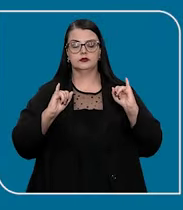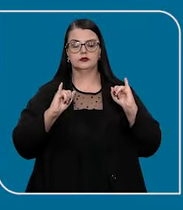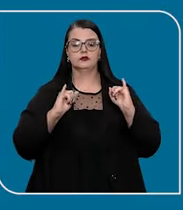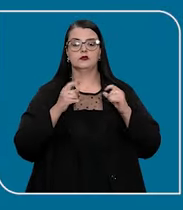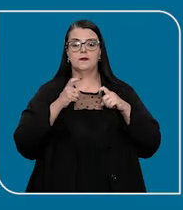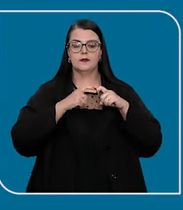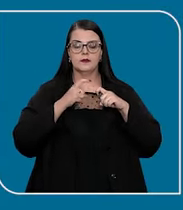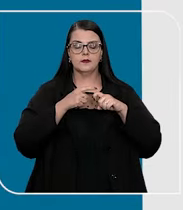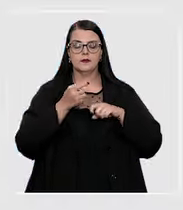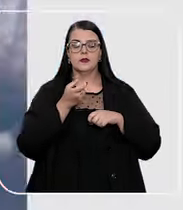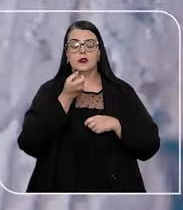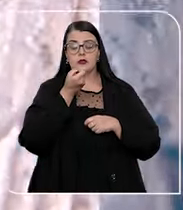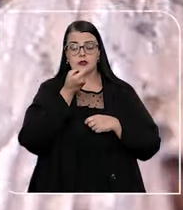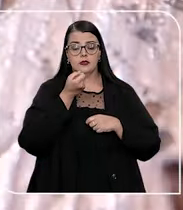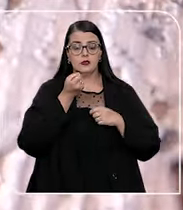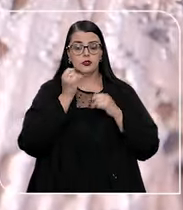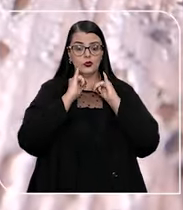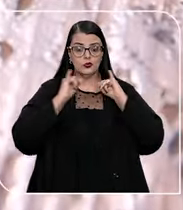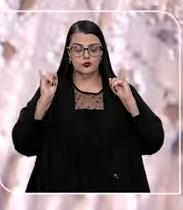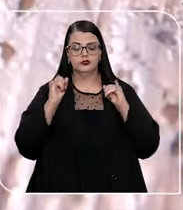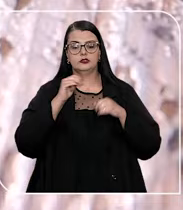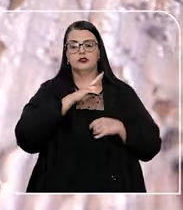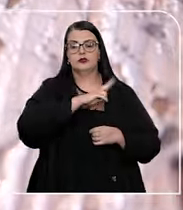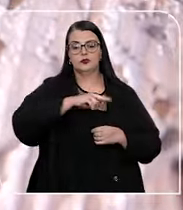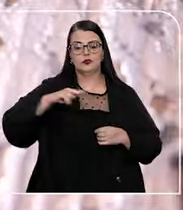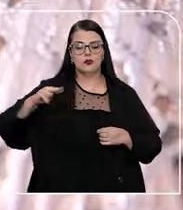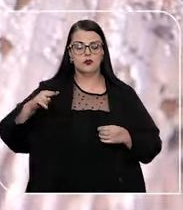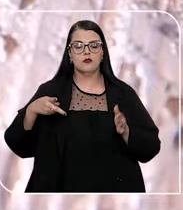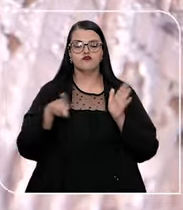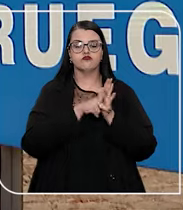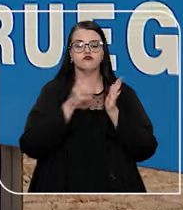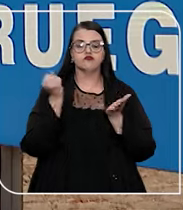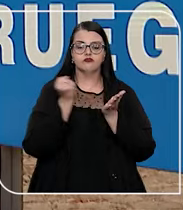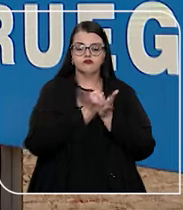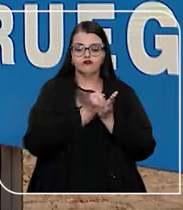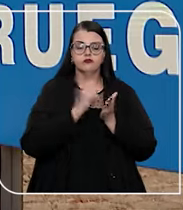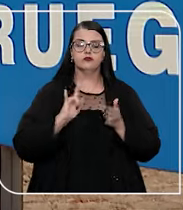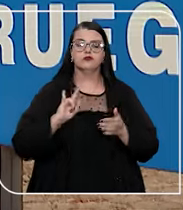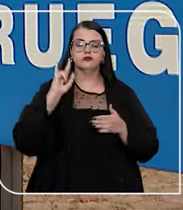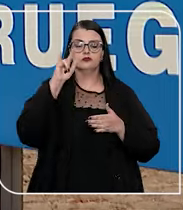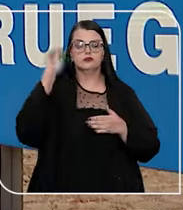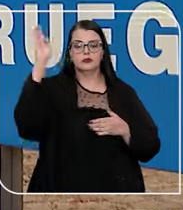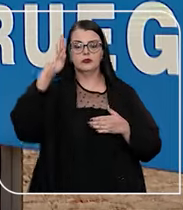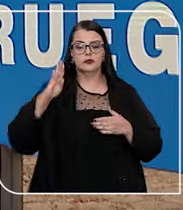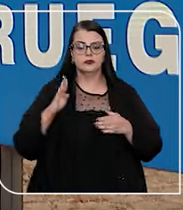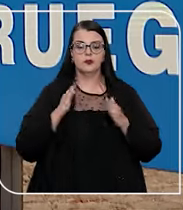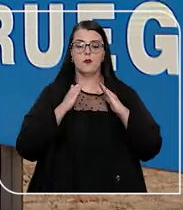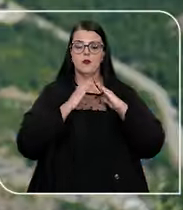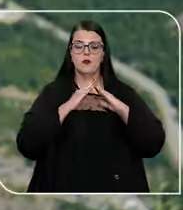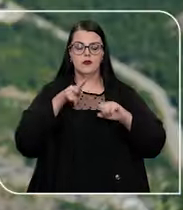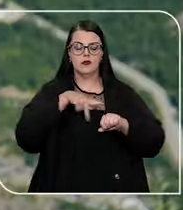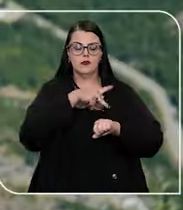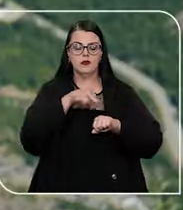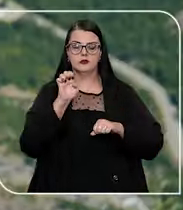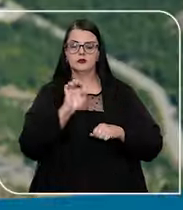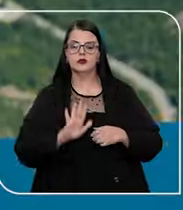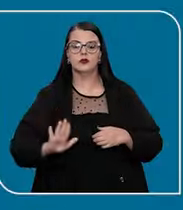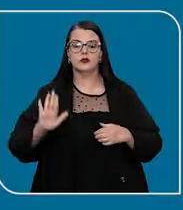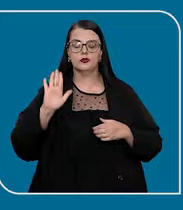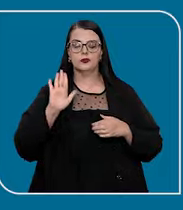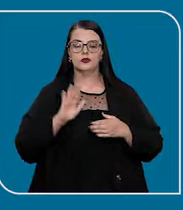medicamentos Justiça da Noruega deve decidir sobre passaportes para filhos de brasileira que moram no país